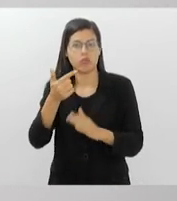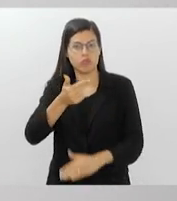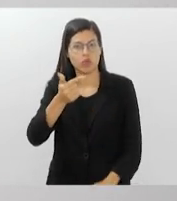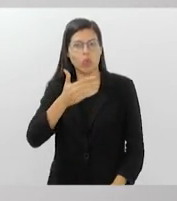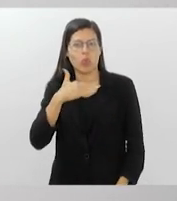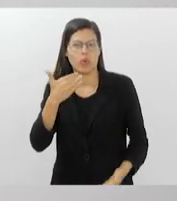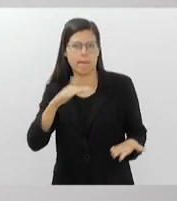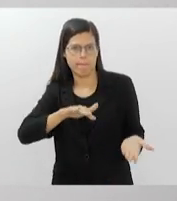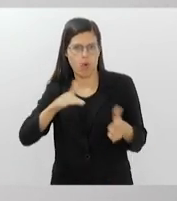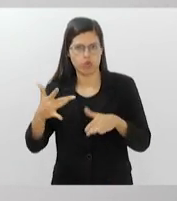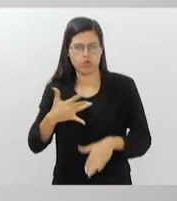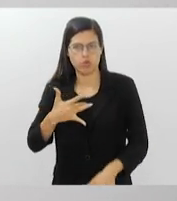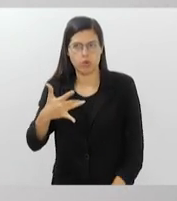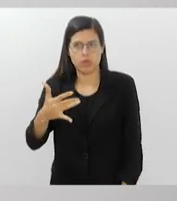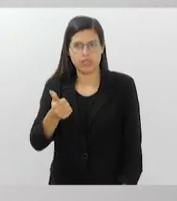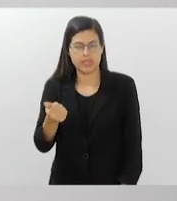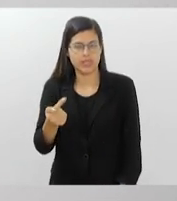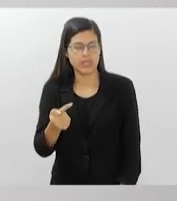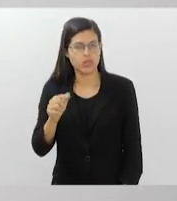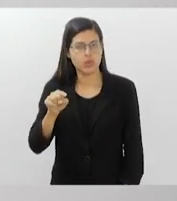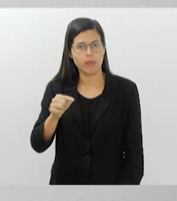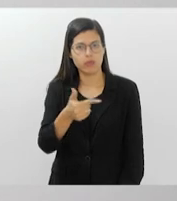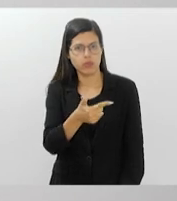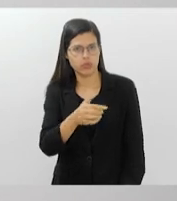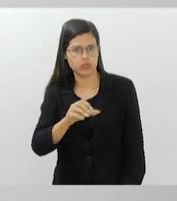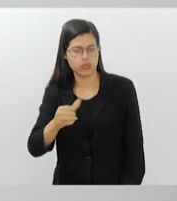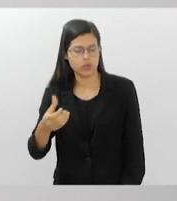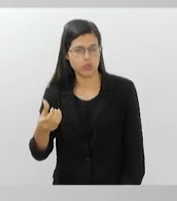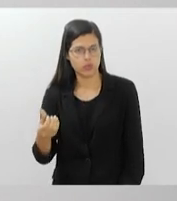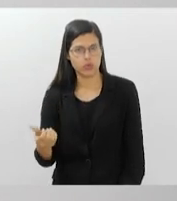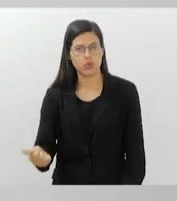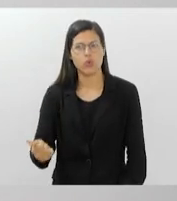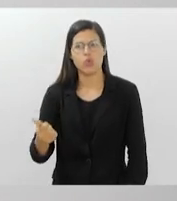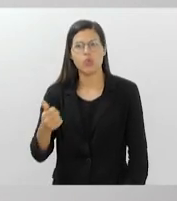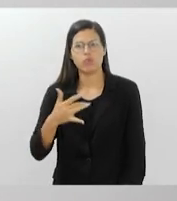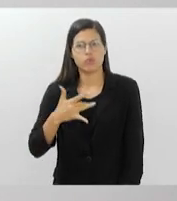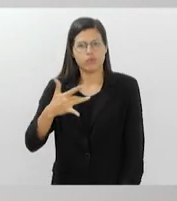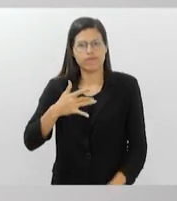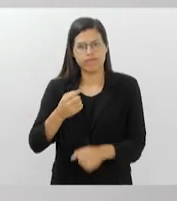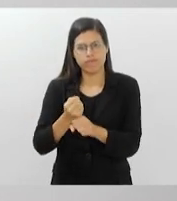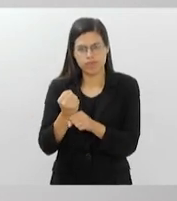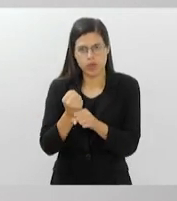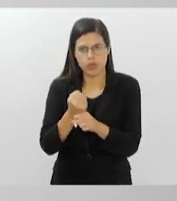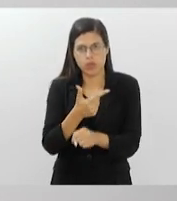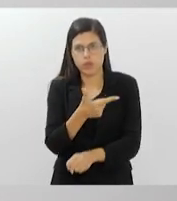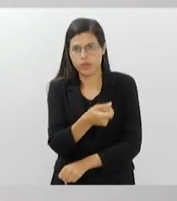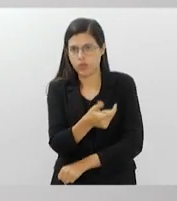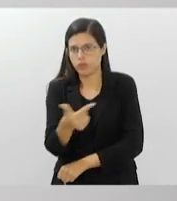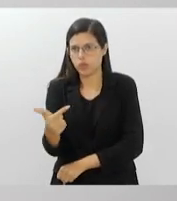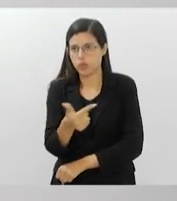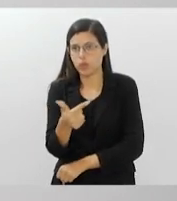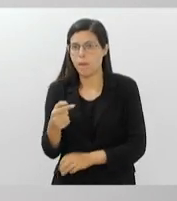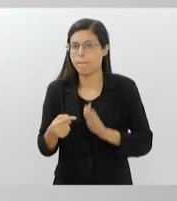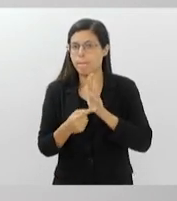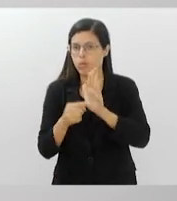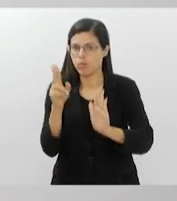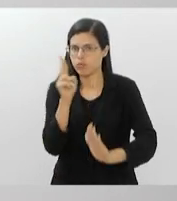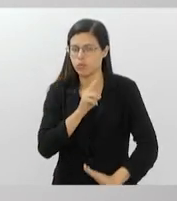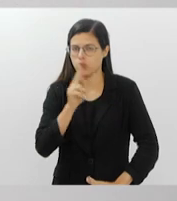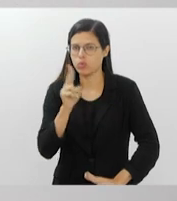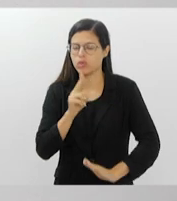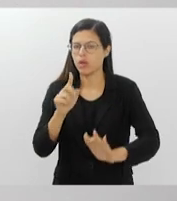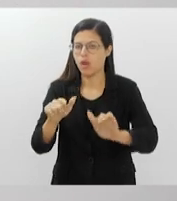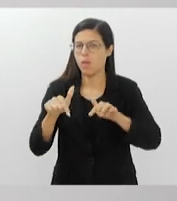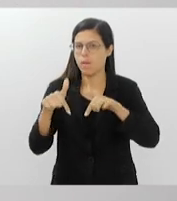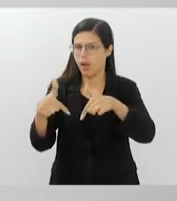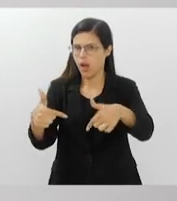mortalidade com 17.201 casos de tuberculose em 2022 isso reforça A Urgência de uma atuação